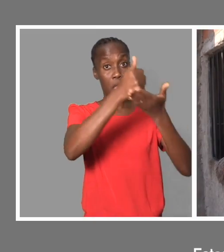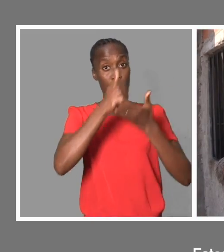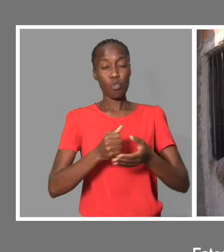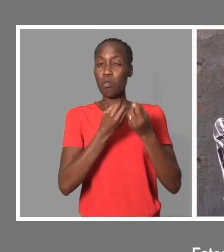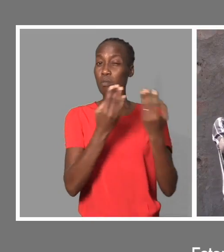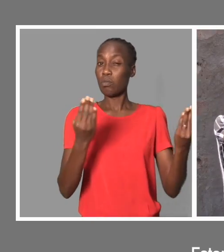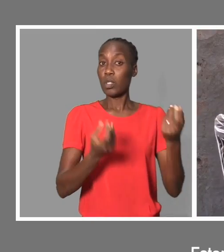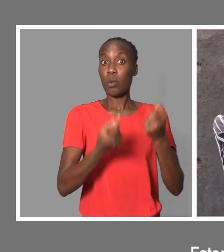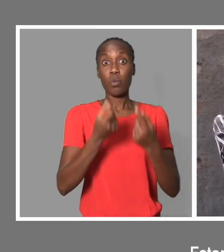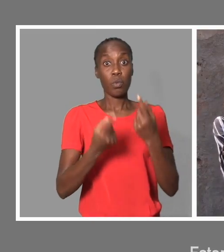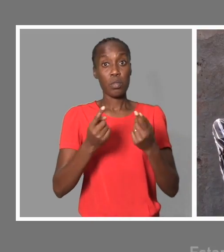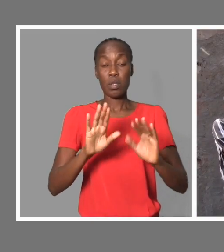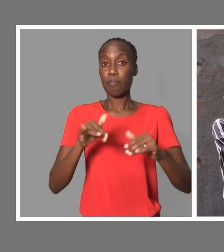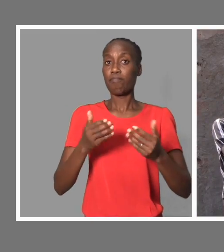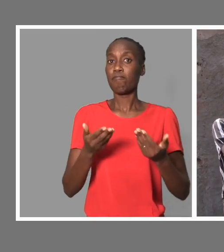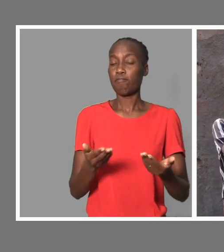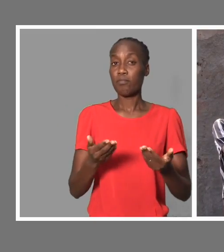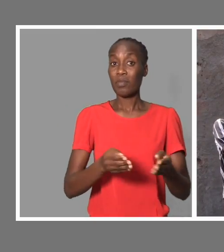Estamos muito felizes.